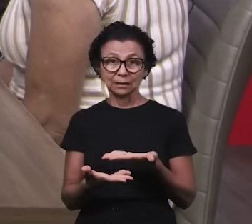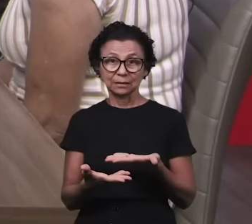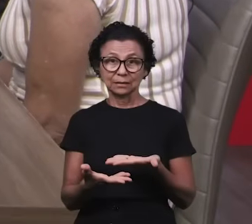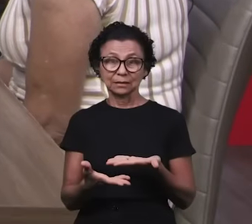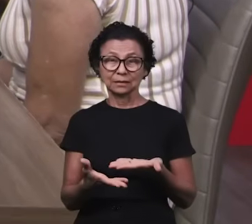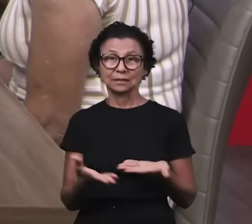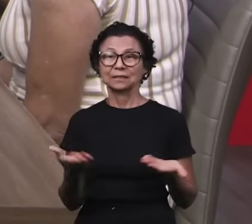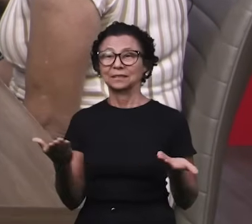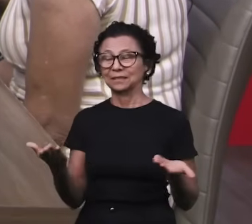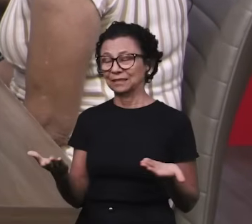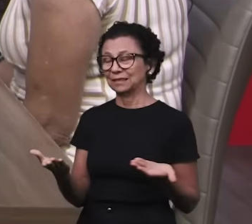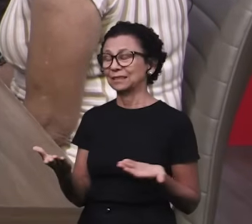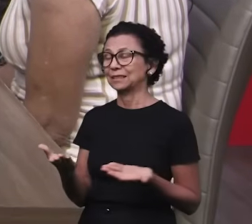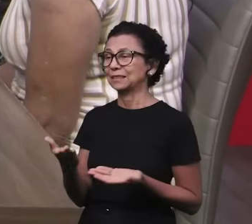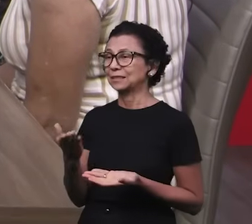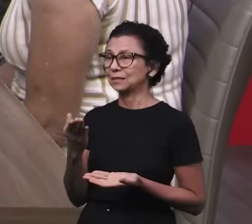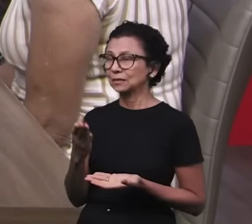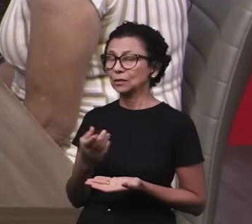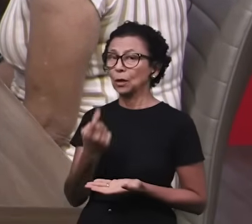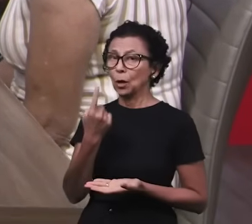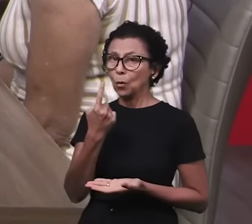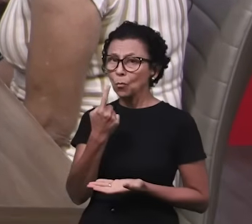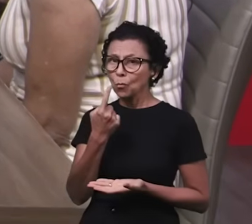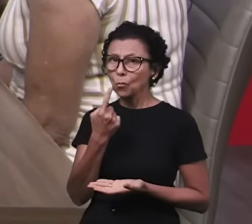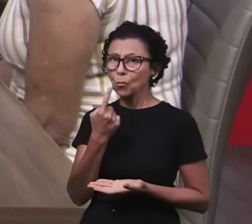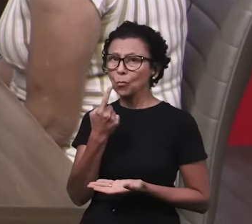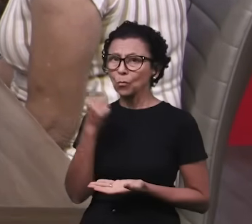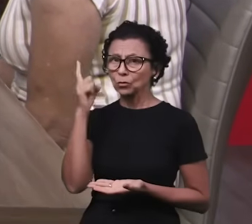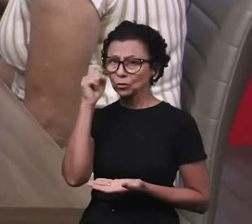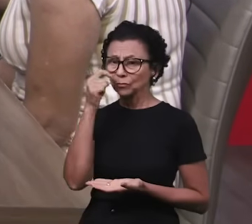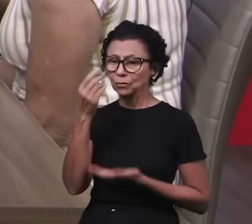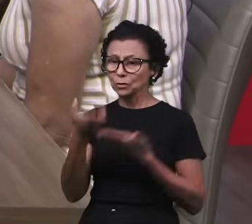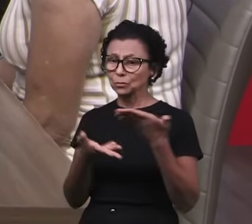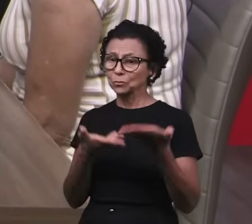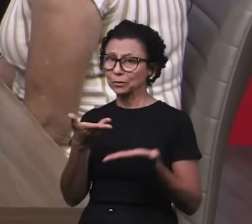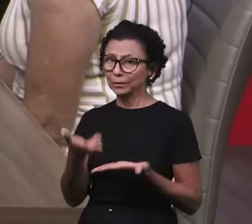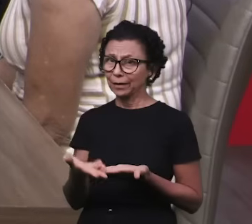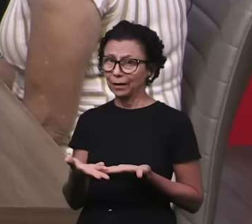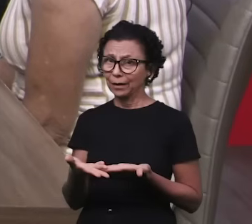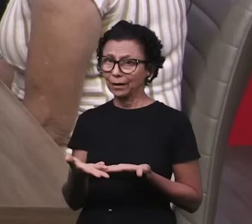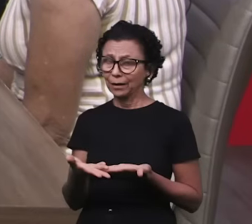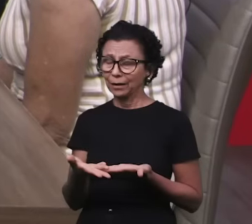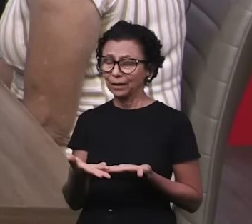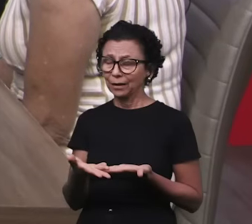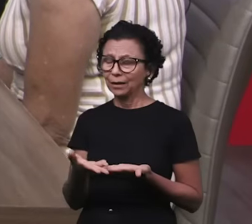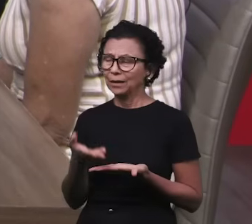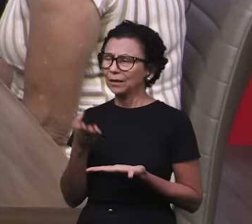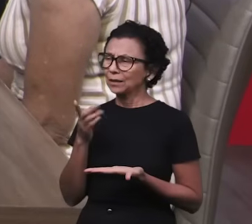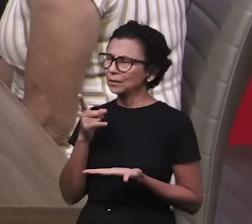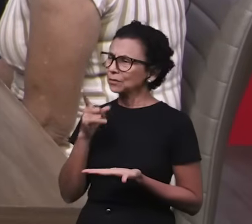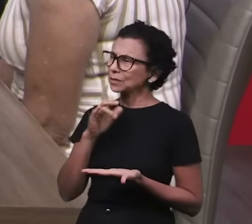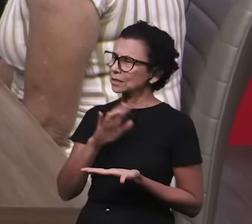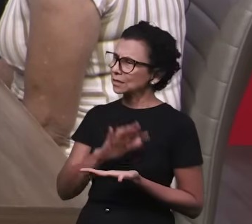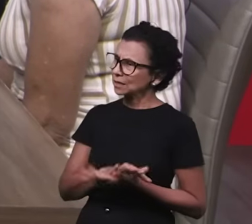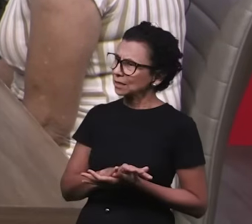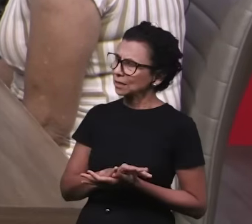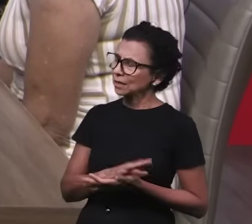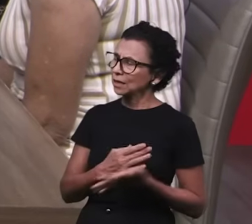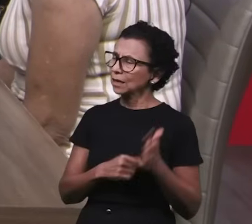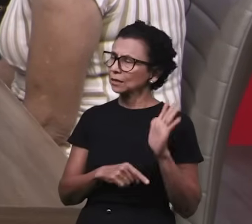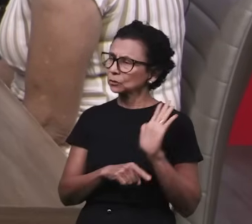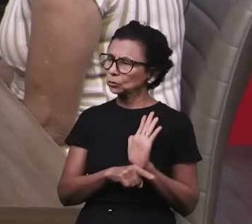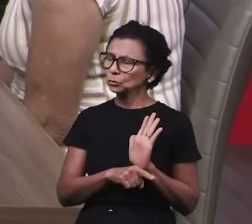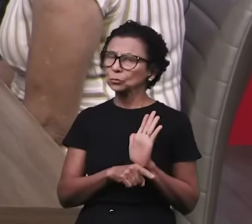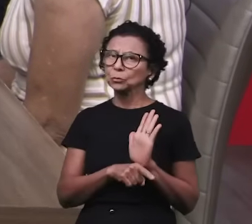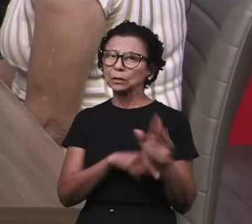e preserva essa imagem alegre, firme e ainda ajuda a cuidar também dos netos. Nós estamos